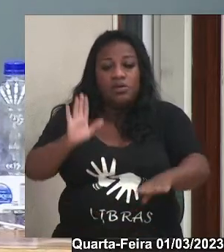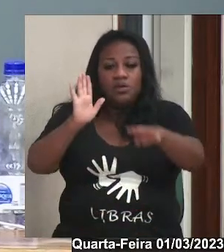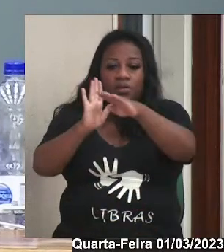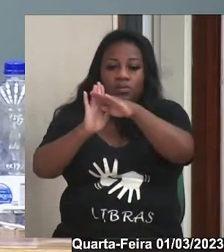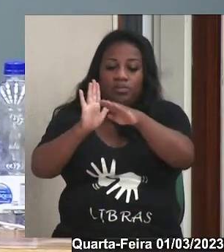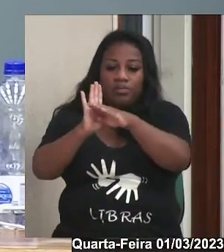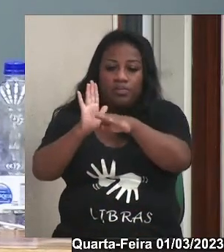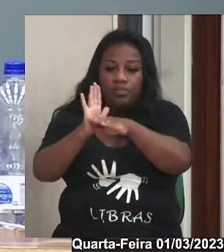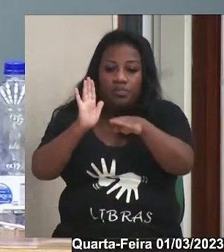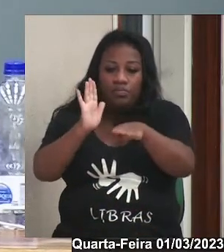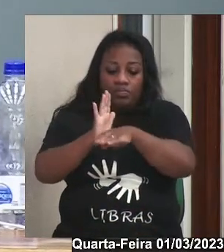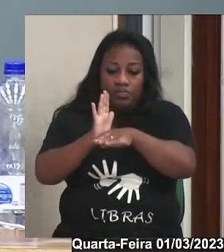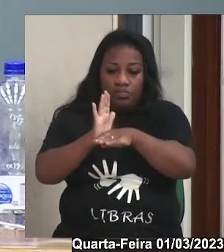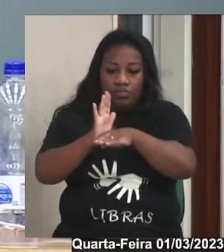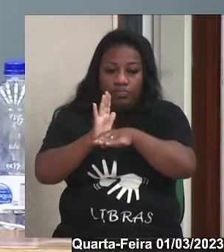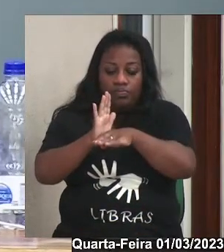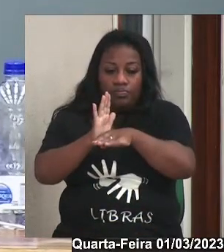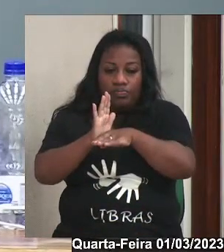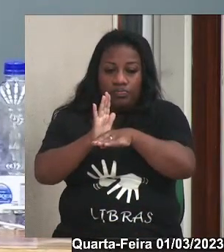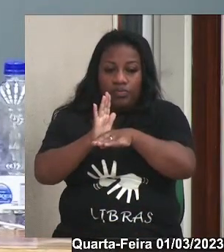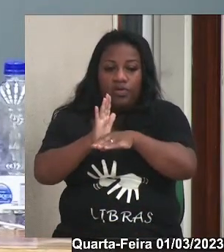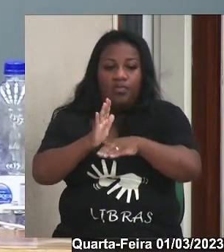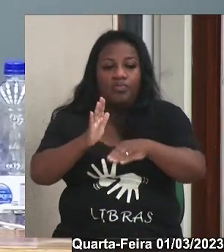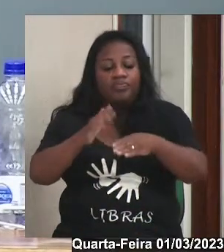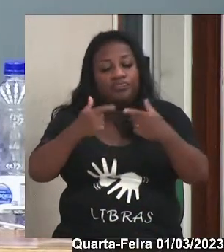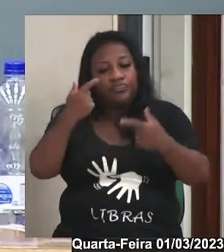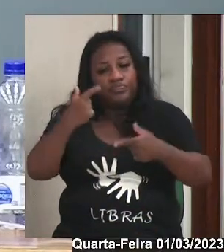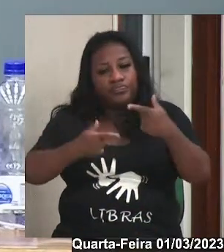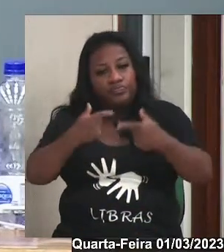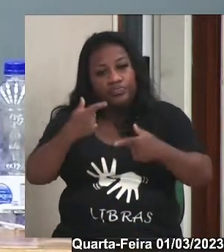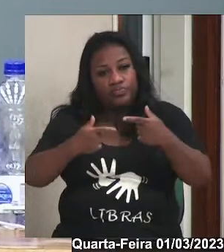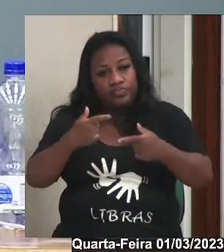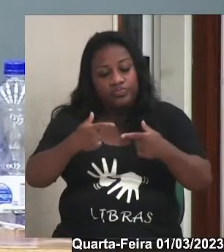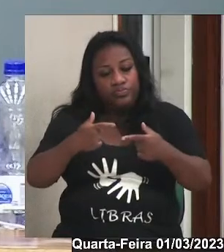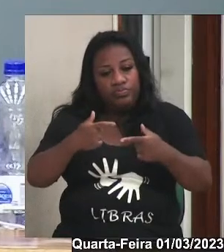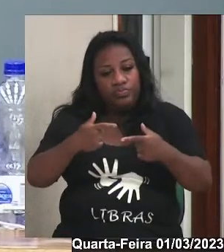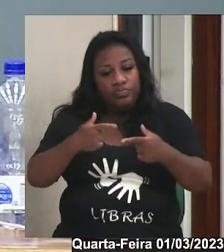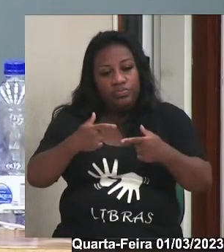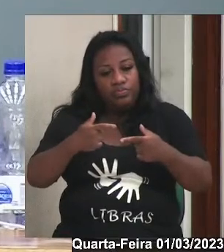O projeto de decreto legislativo número 02/2023 está em discussão.